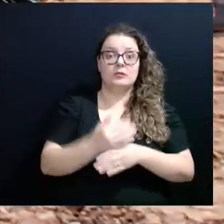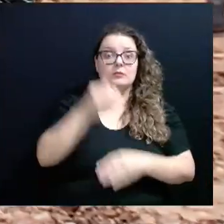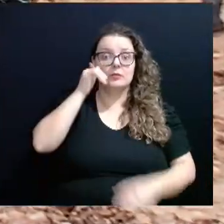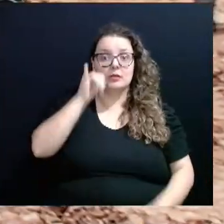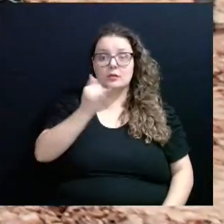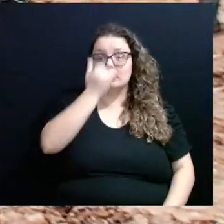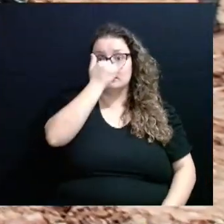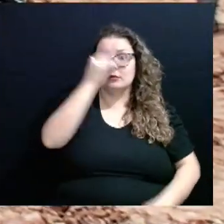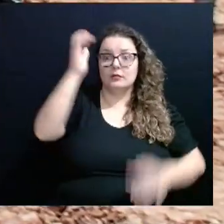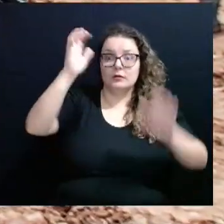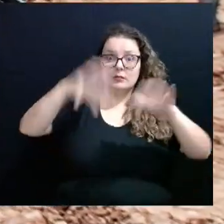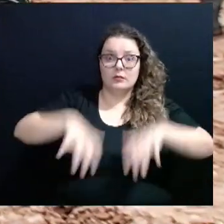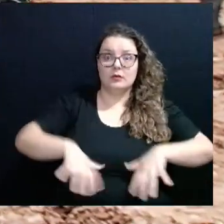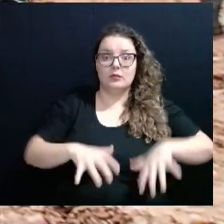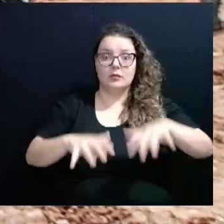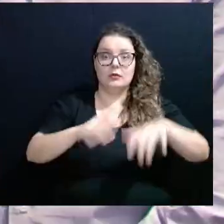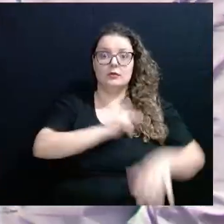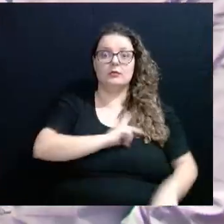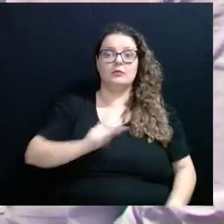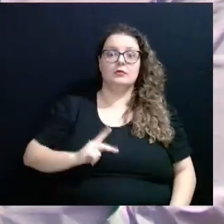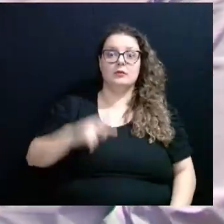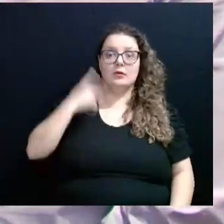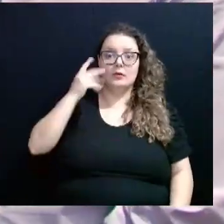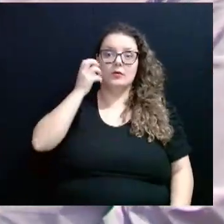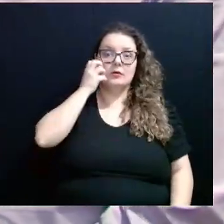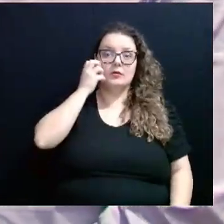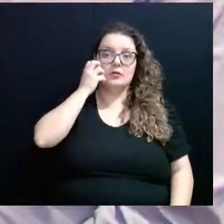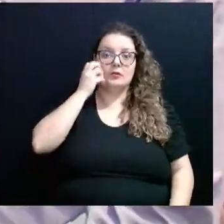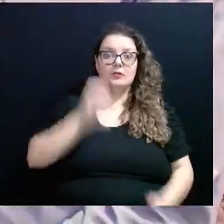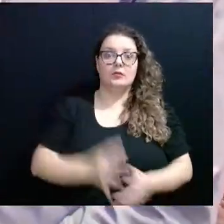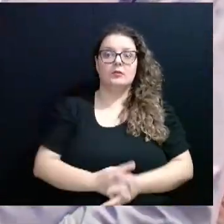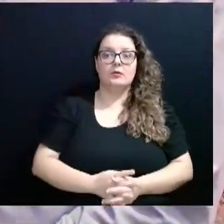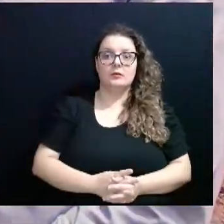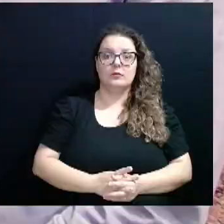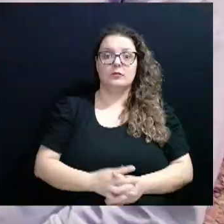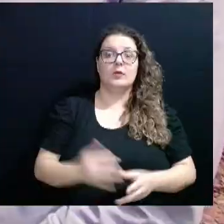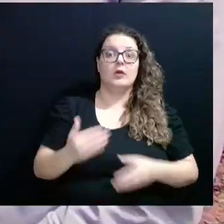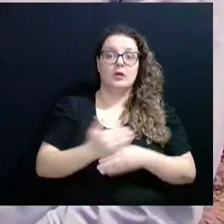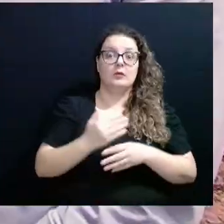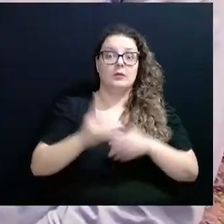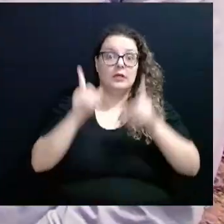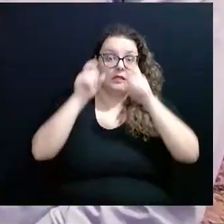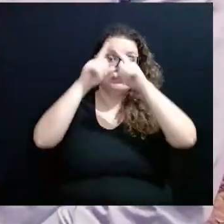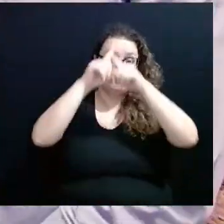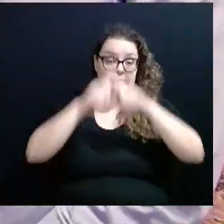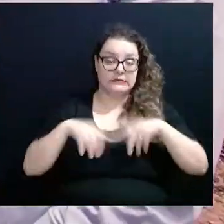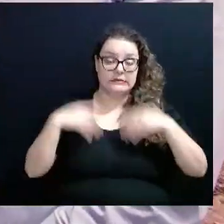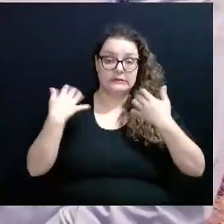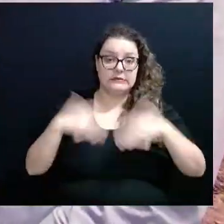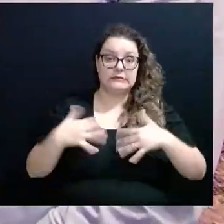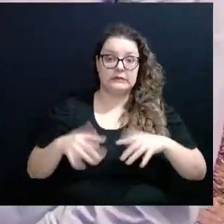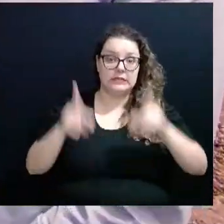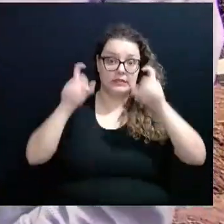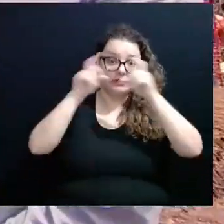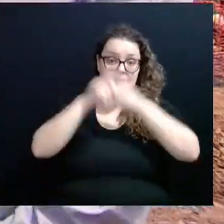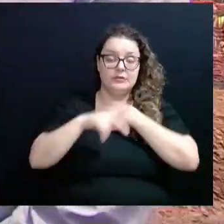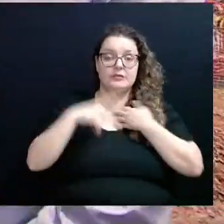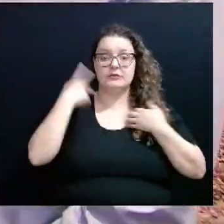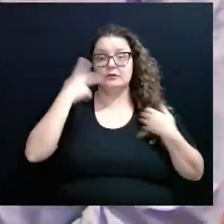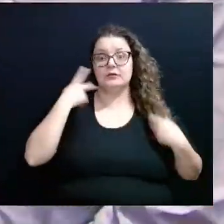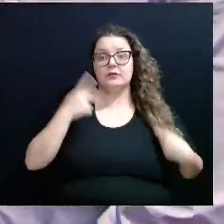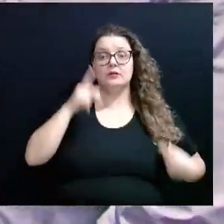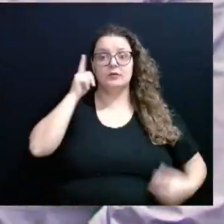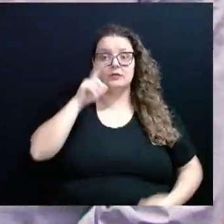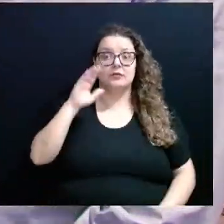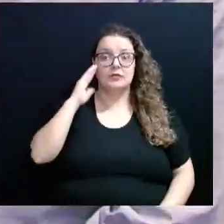tem como presidente o vereador Igor Diego. É uma obra muito complexa, então é difícil até para os vereadores conseguir entender essa